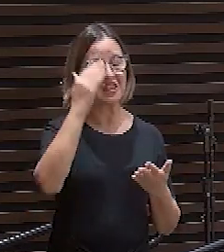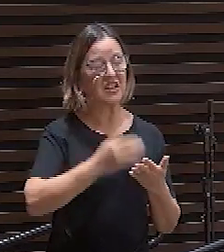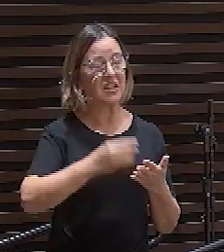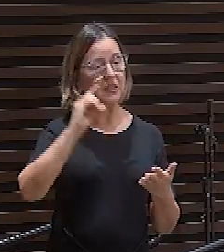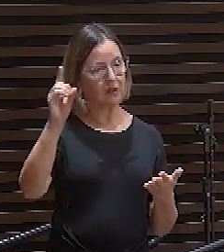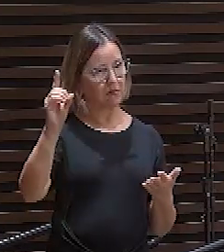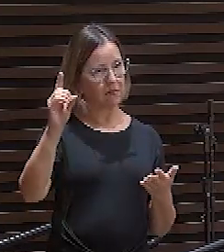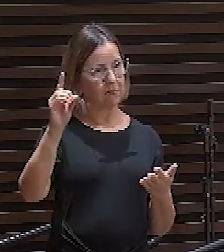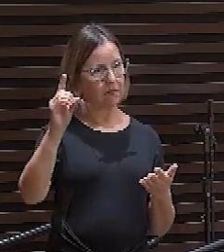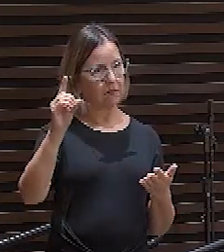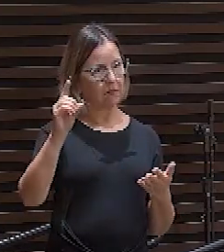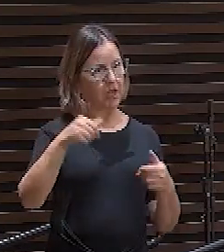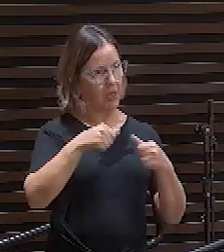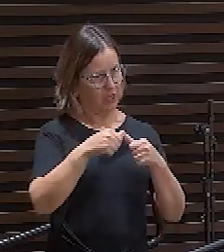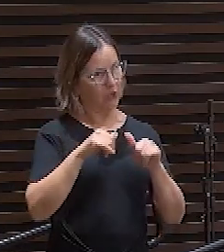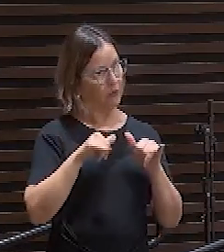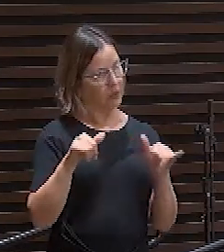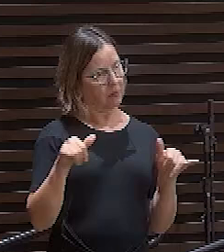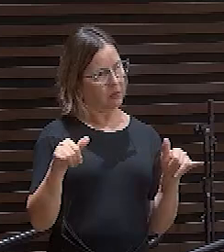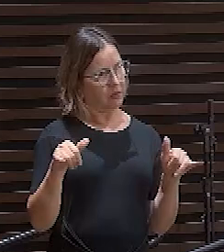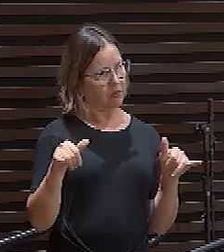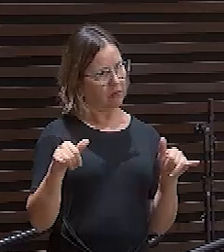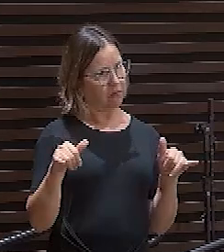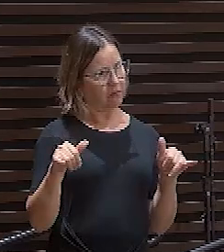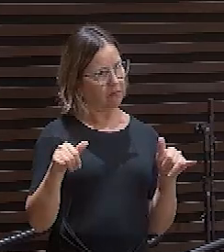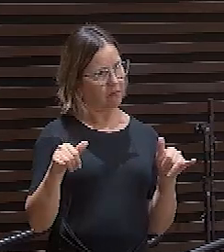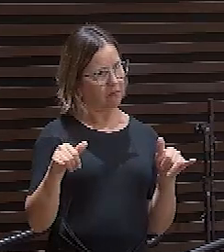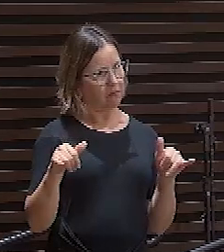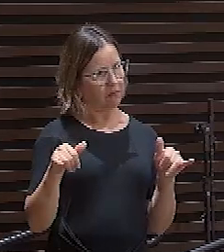Foi transmitido. Onde que aprendeu?